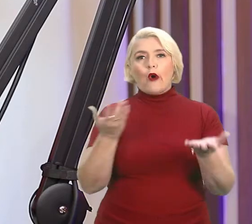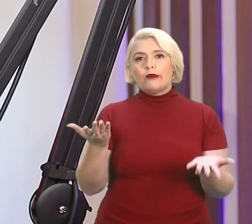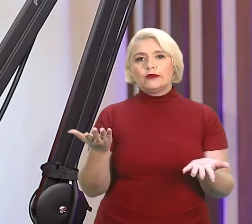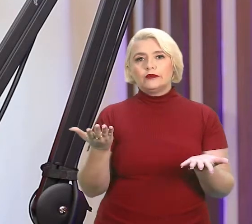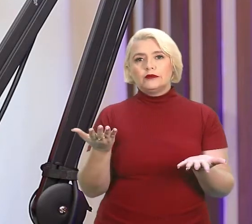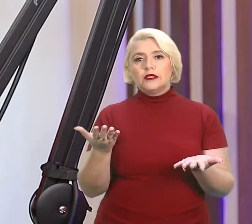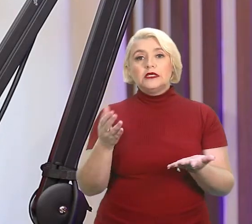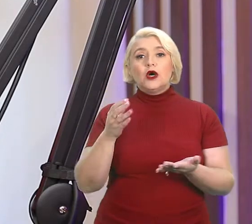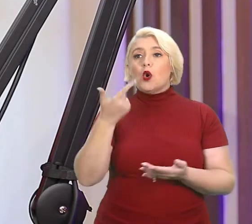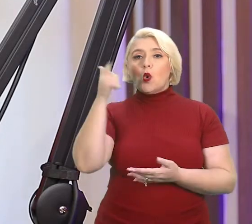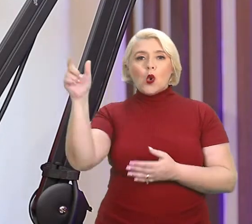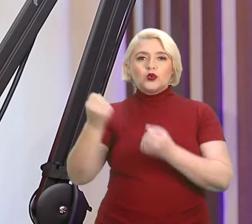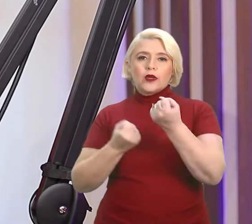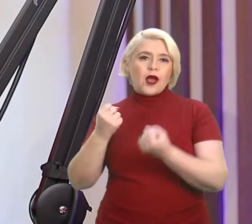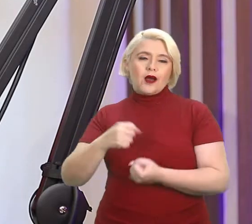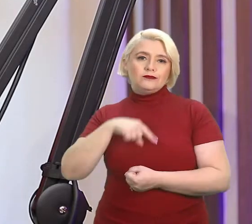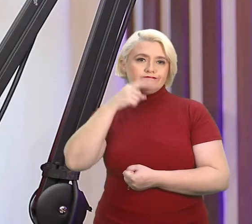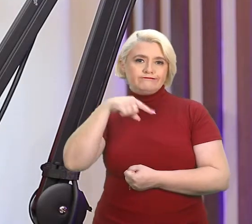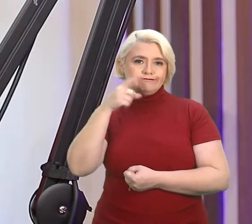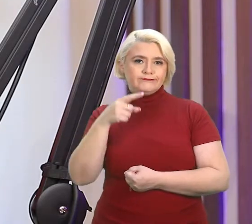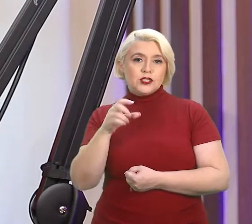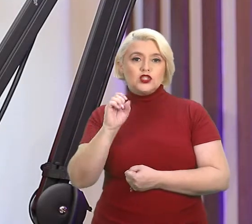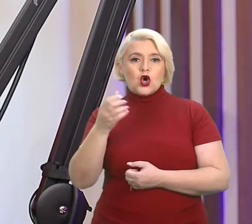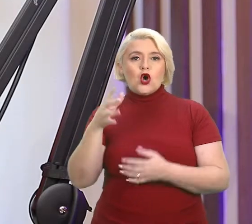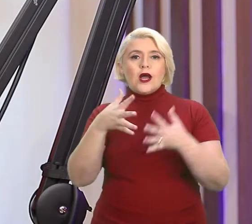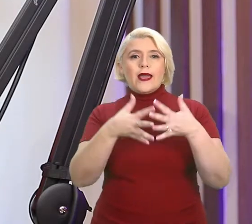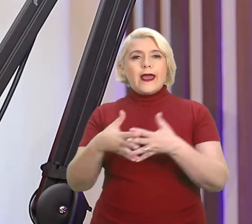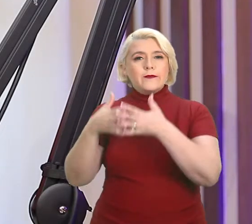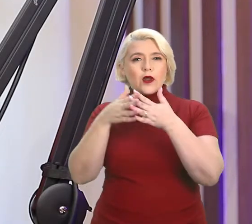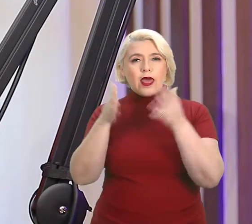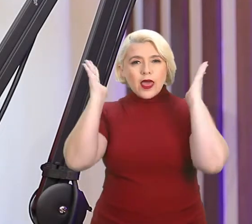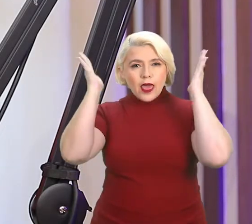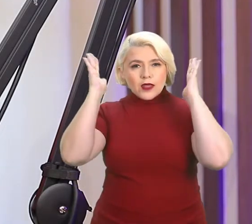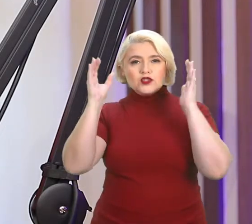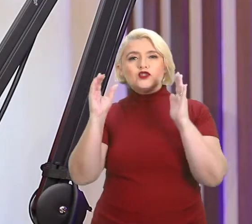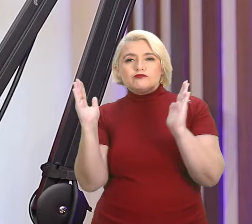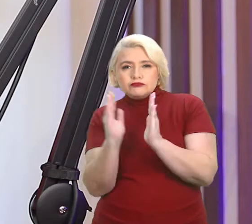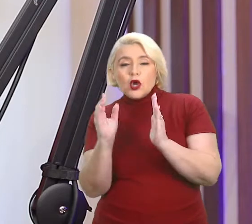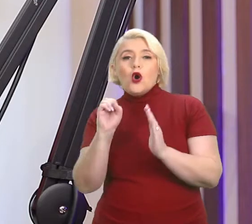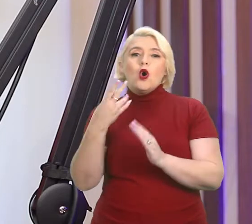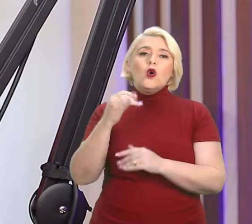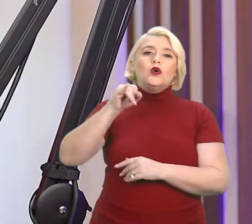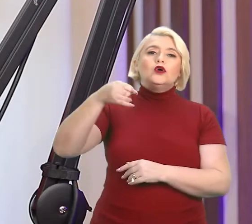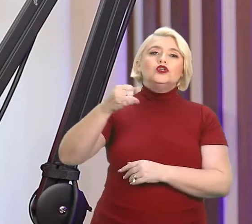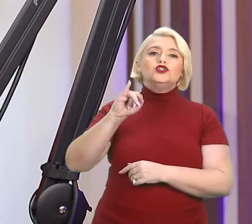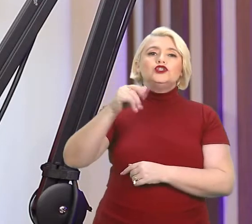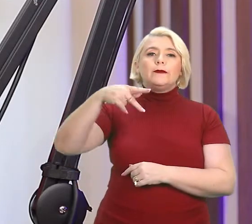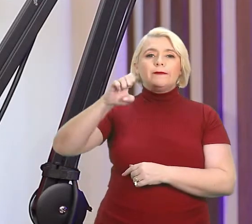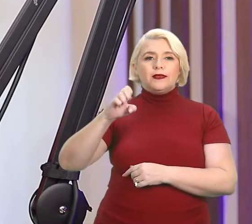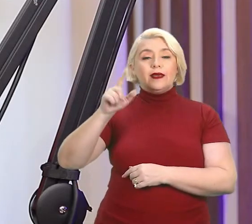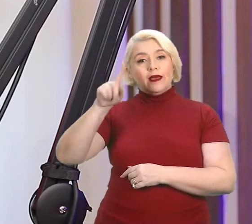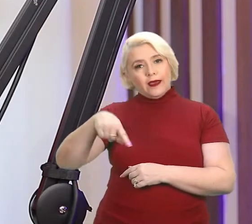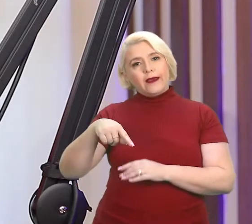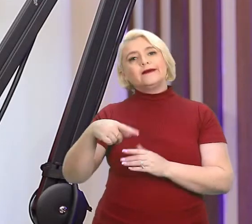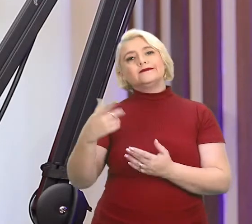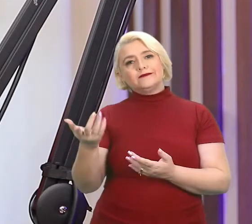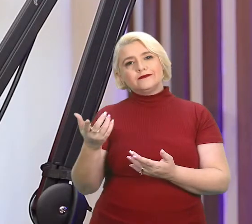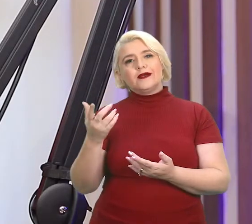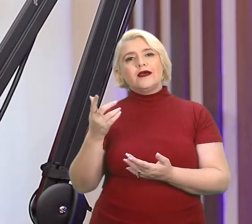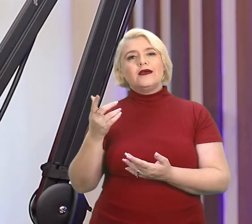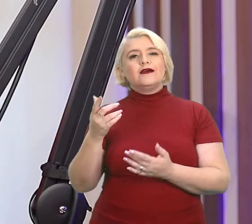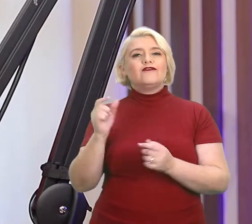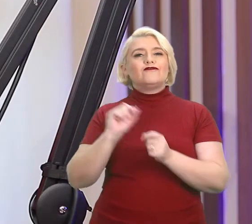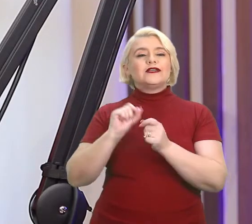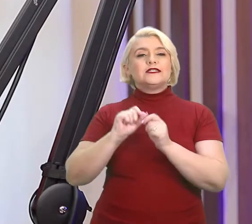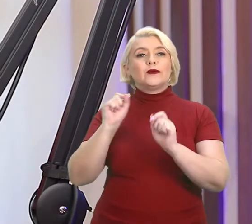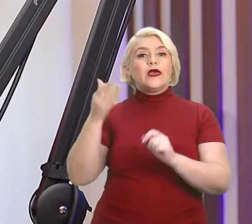carro. Era ou caminhonete ou Jeep. Né? Então, o programa era visitar alguém na fazenda de Jeep.